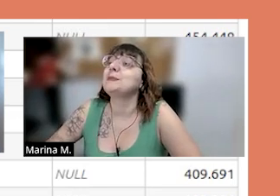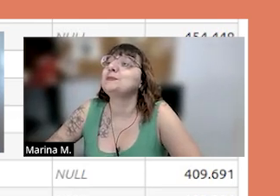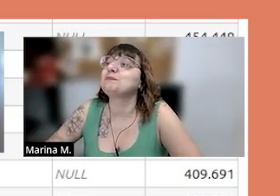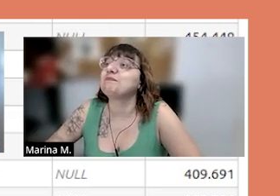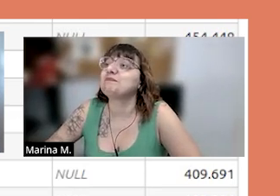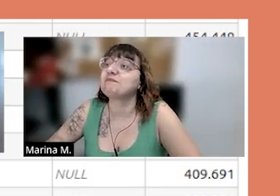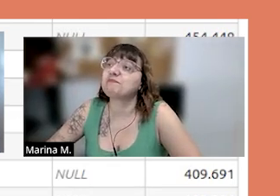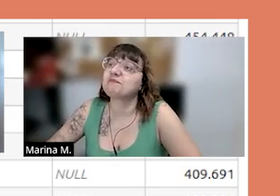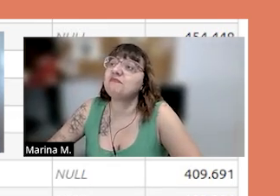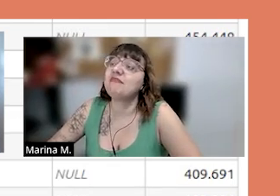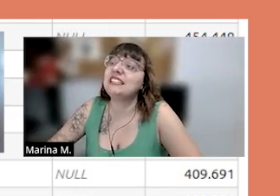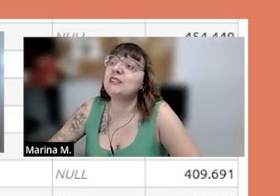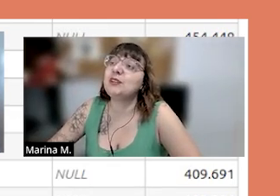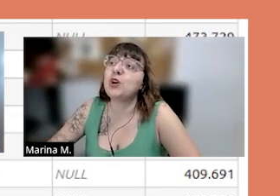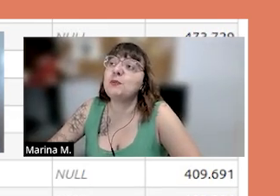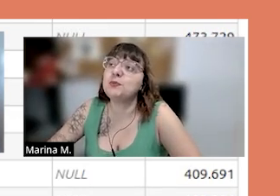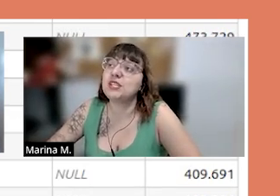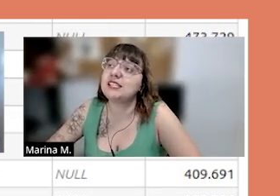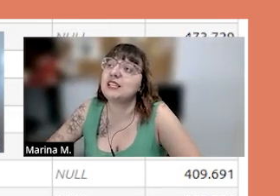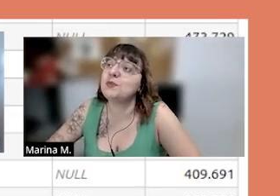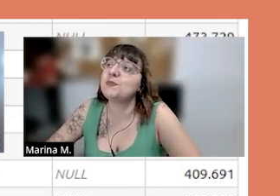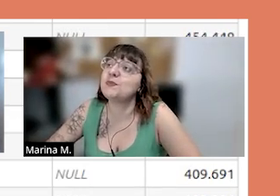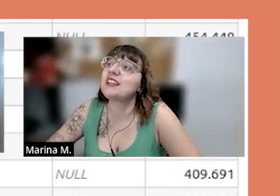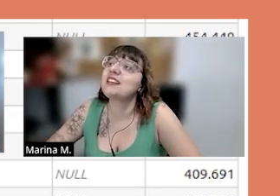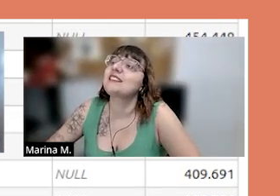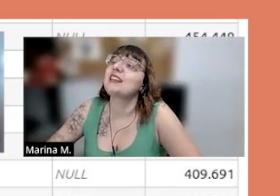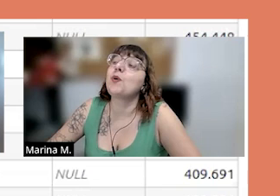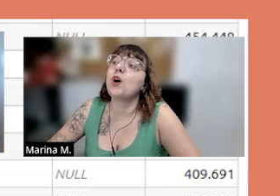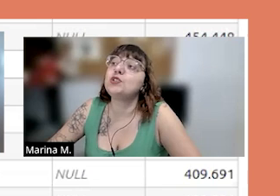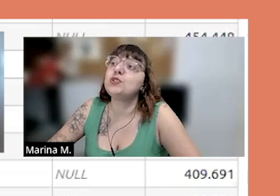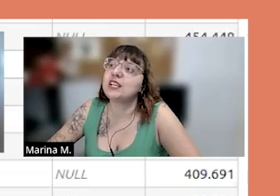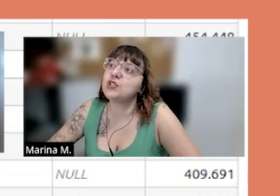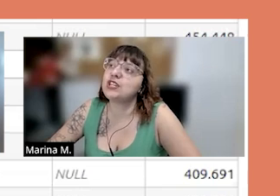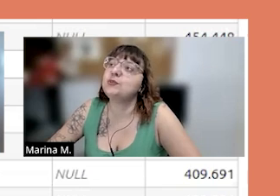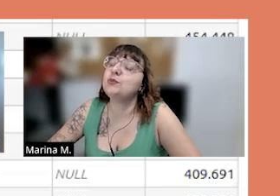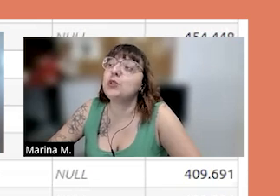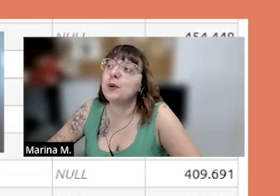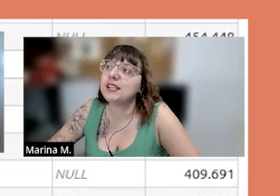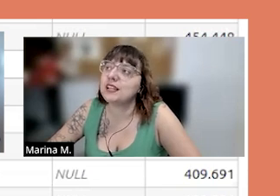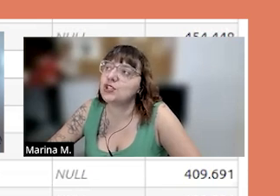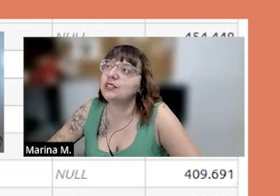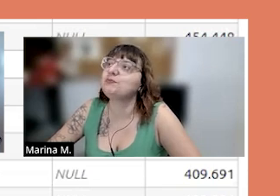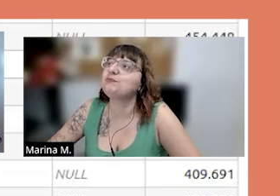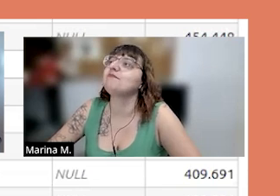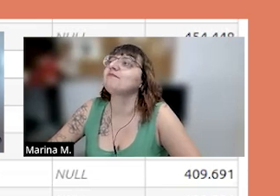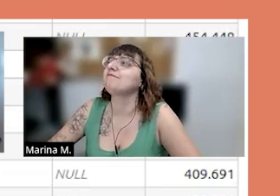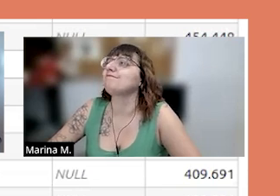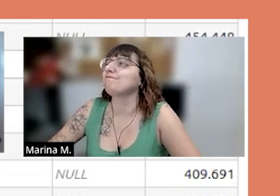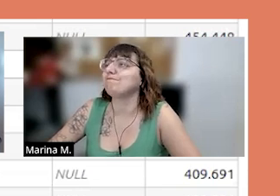É, Então, tem o nome do município, tem o código da região, o nome da região,